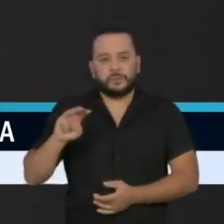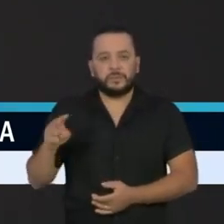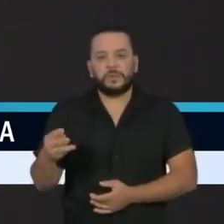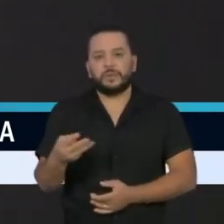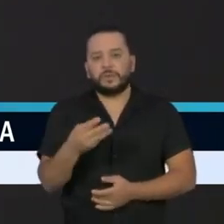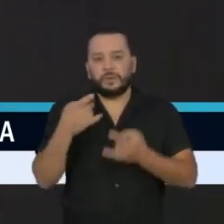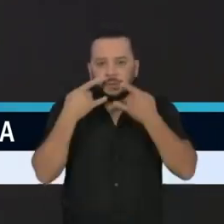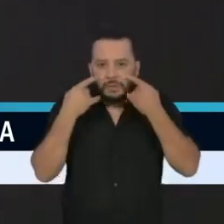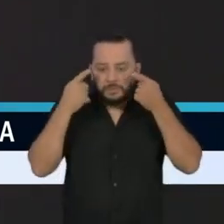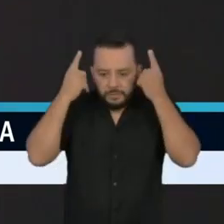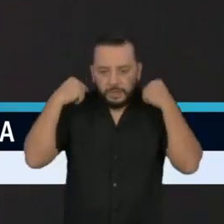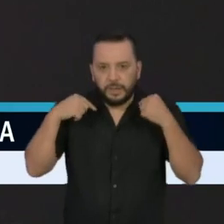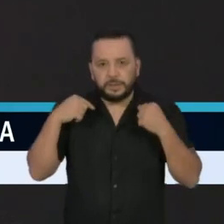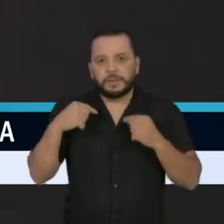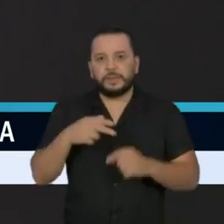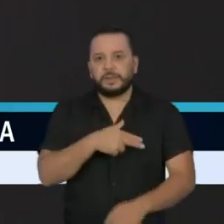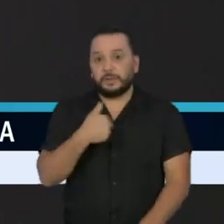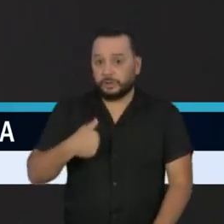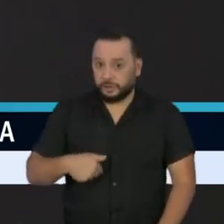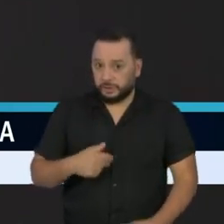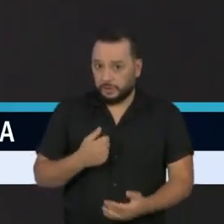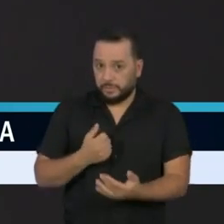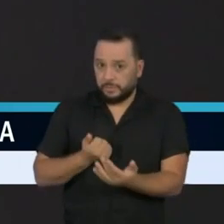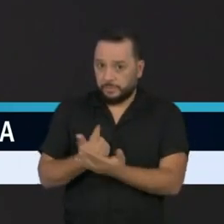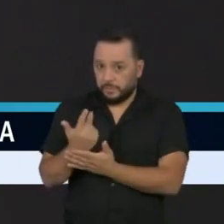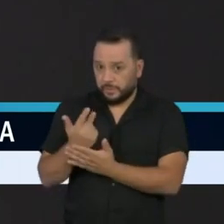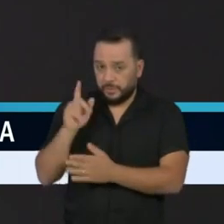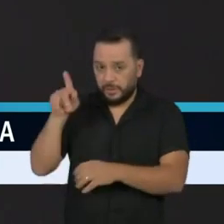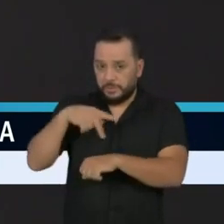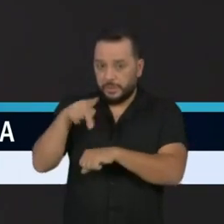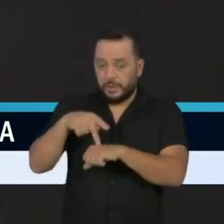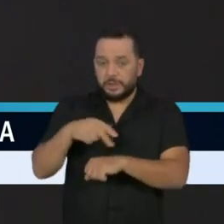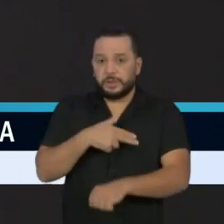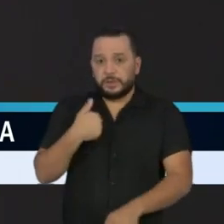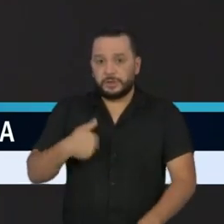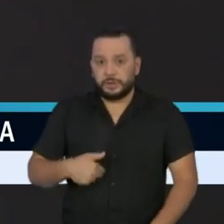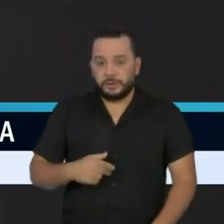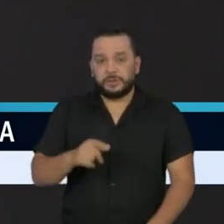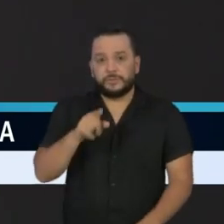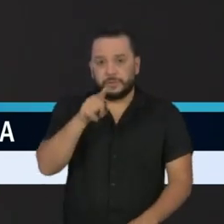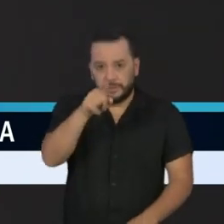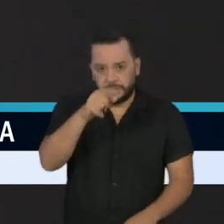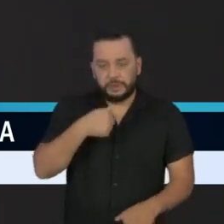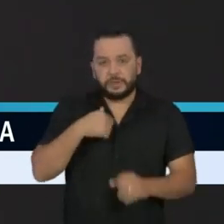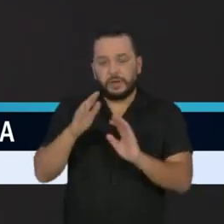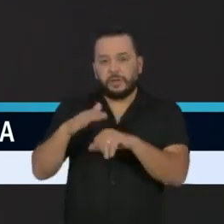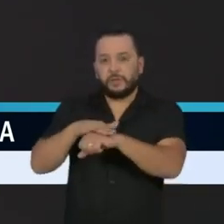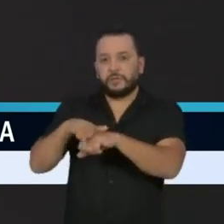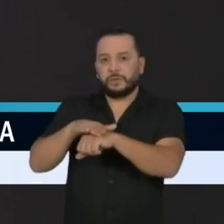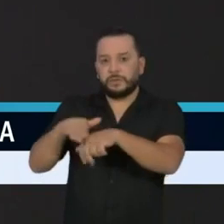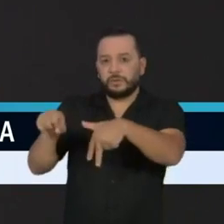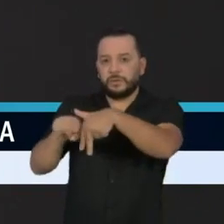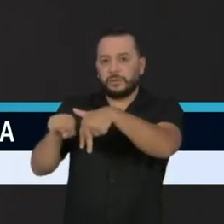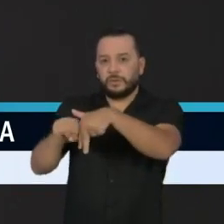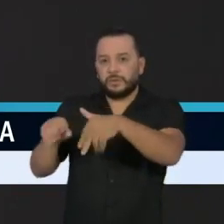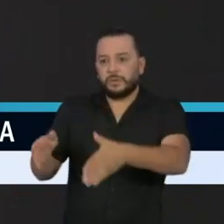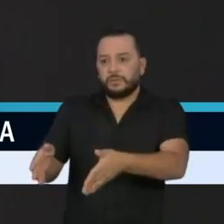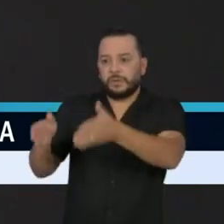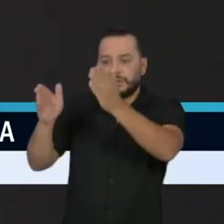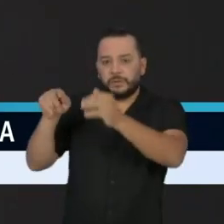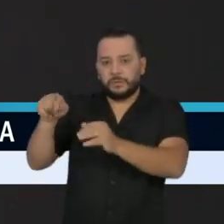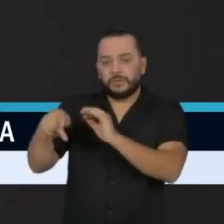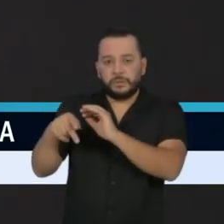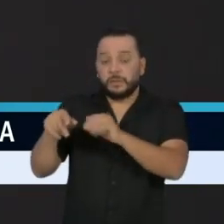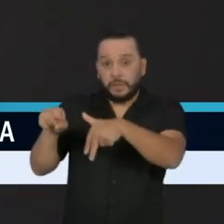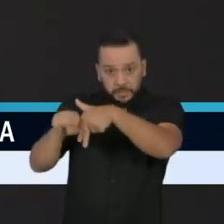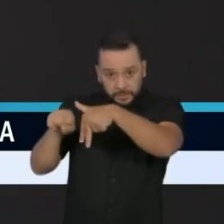China. Há algumas semanas atrás, o senhor também falou que havia pedido formalmente ao embaixador chinês a disponibilização de 500